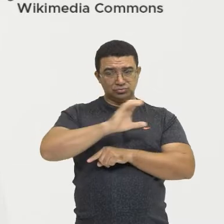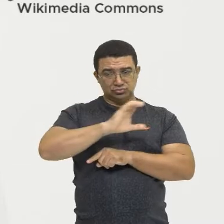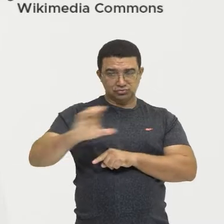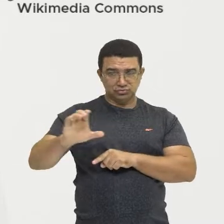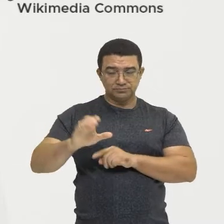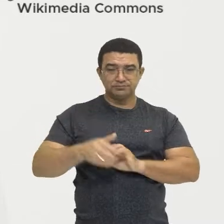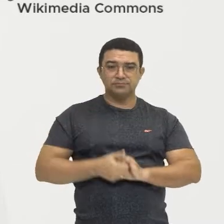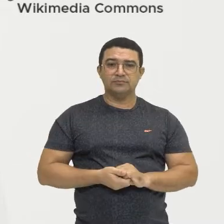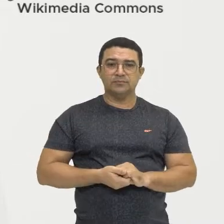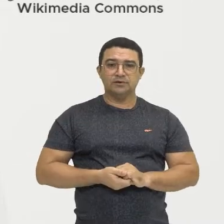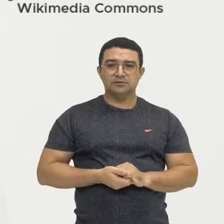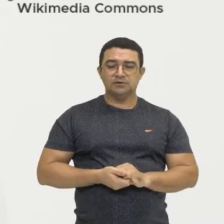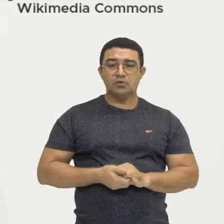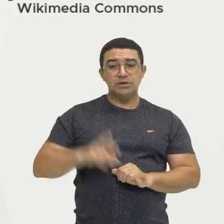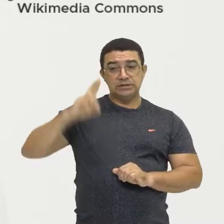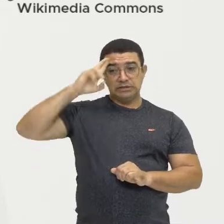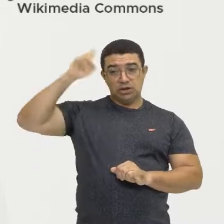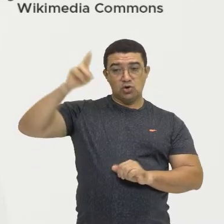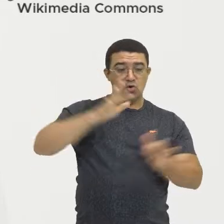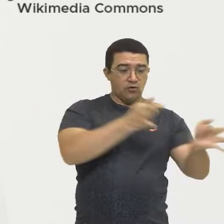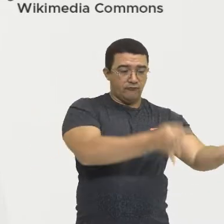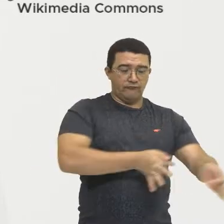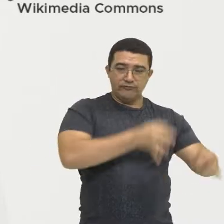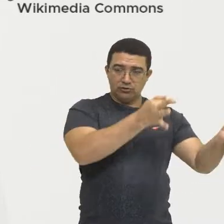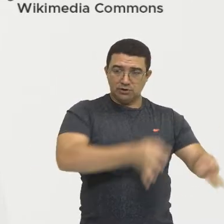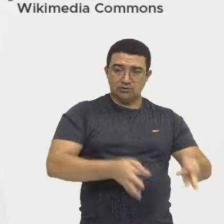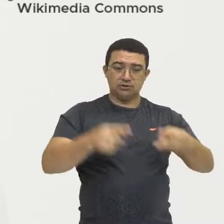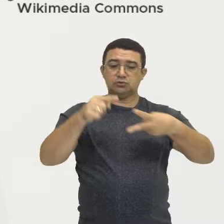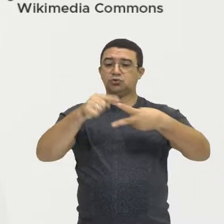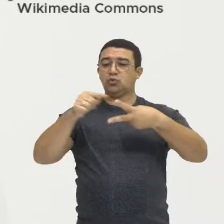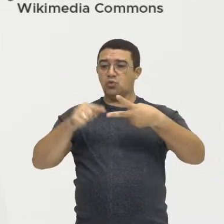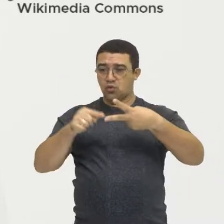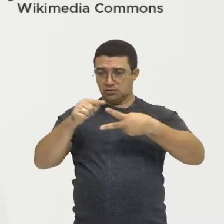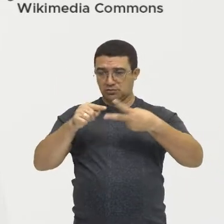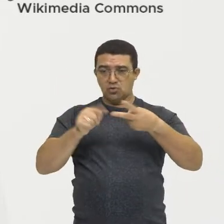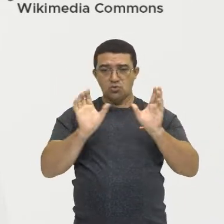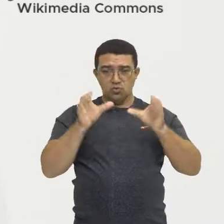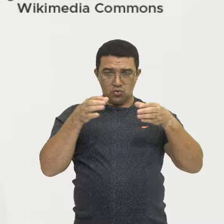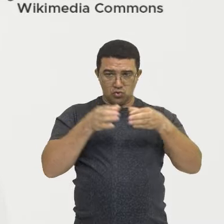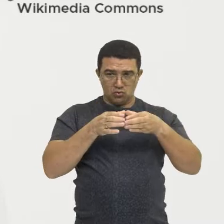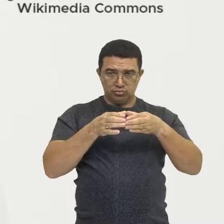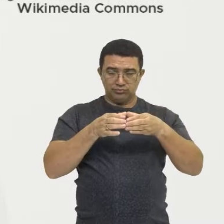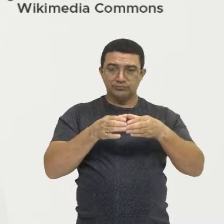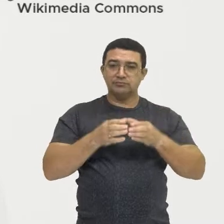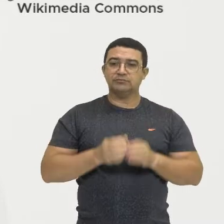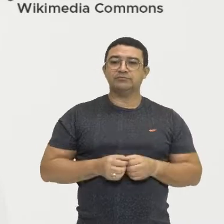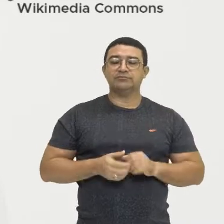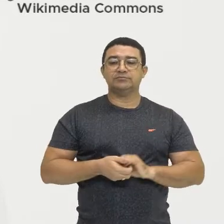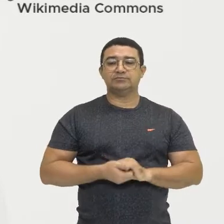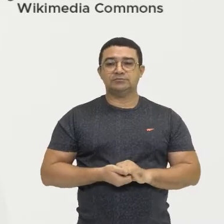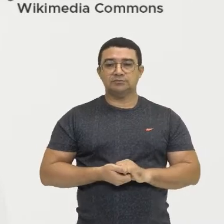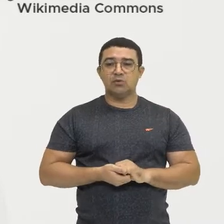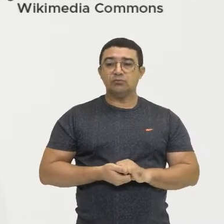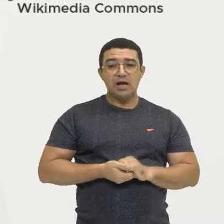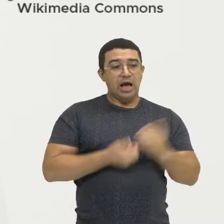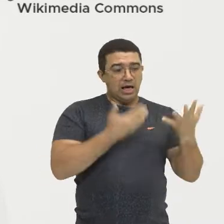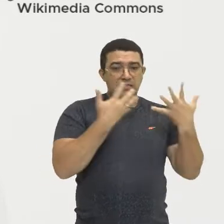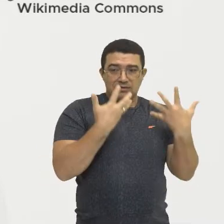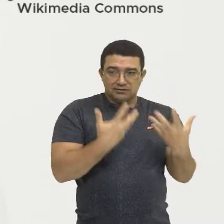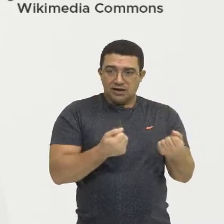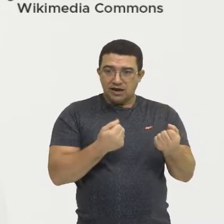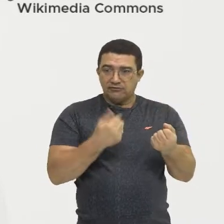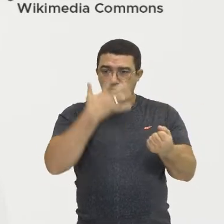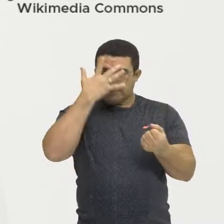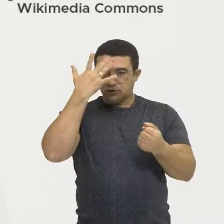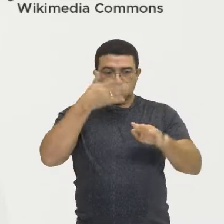tá? Então, senhores feudais reuniam essas duas categorias aí. E eles, então, recebiam os camponeses, né?